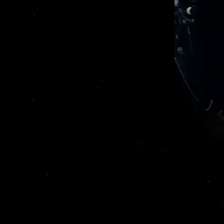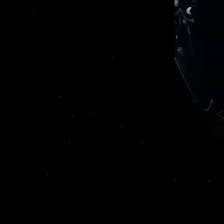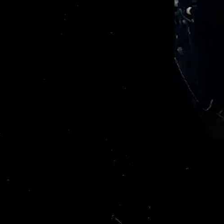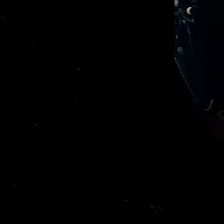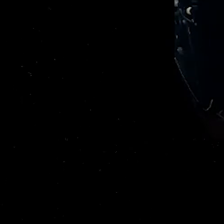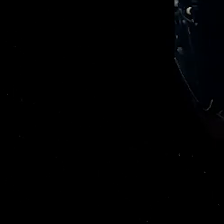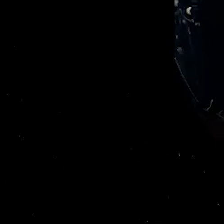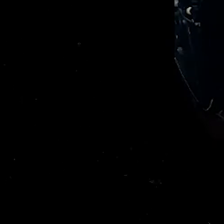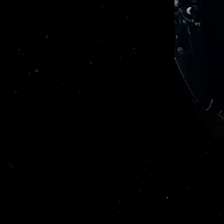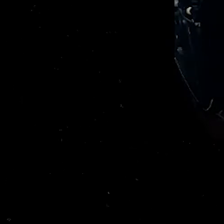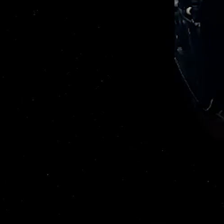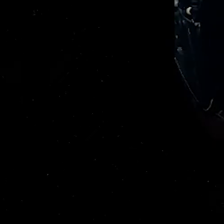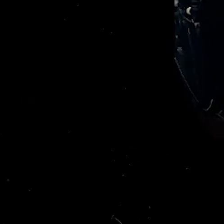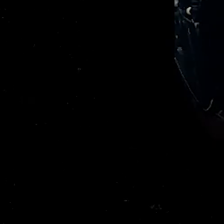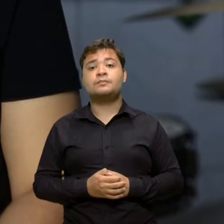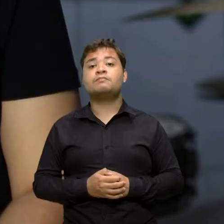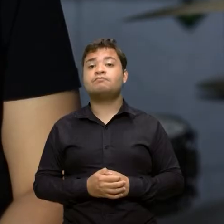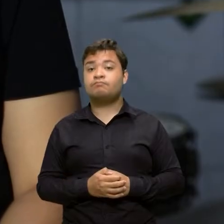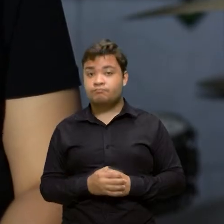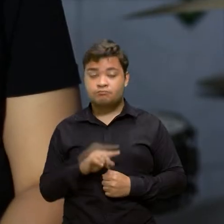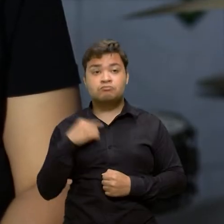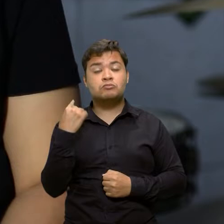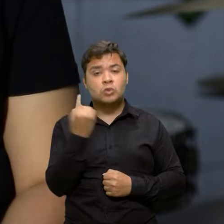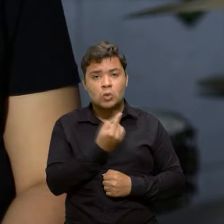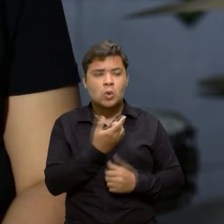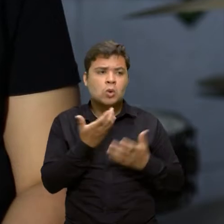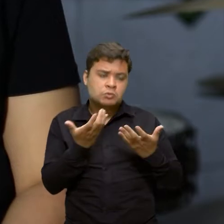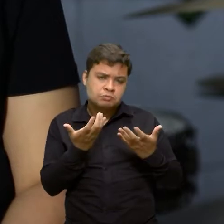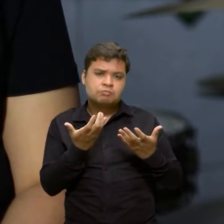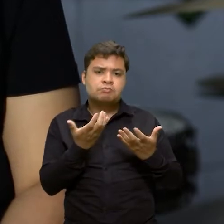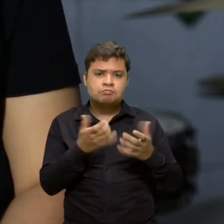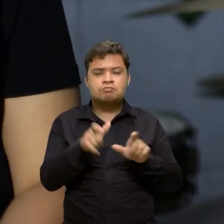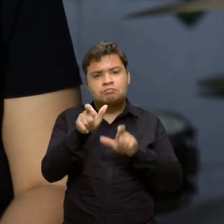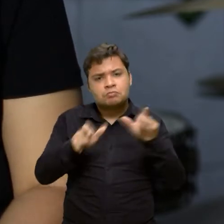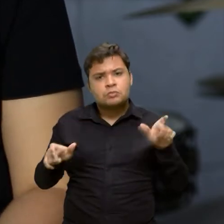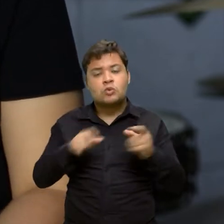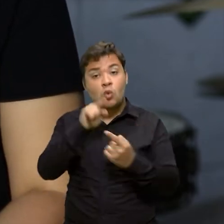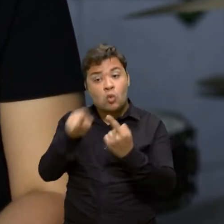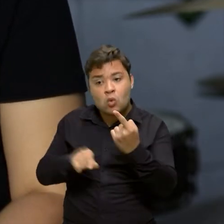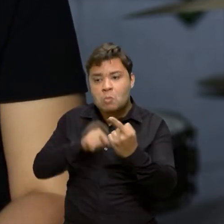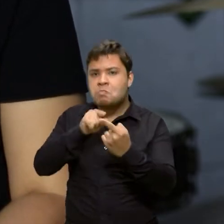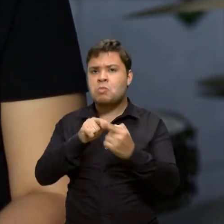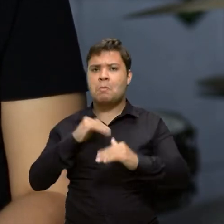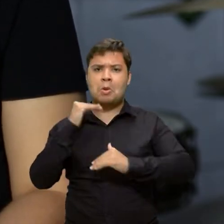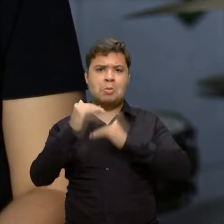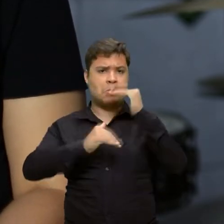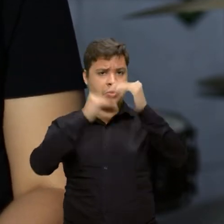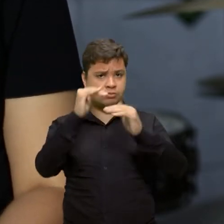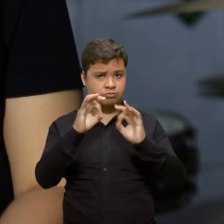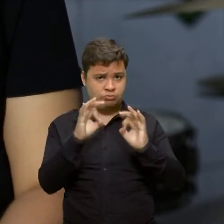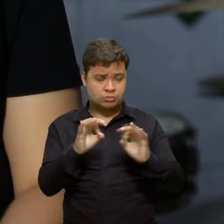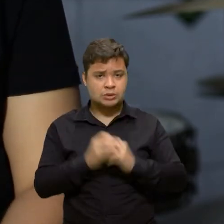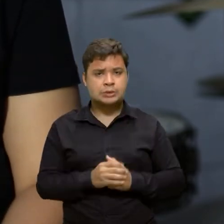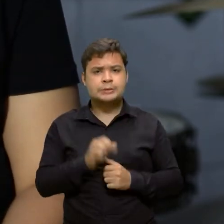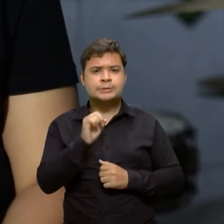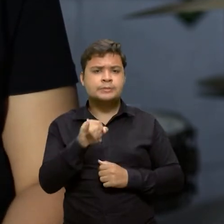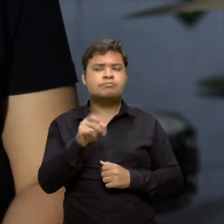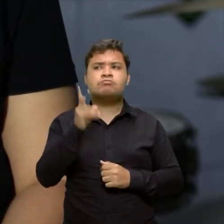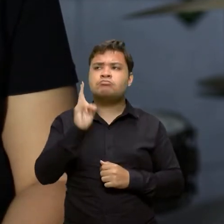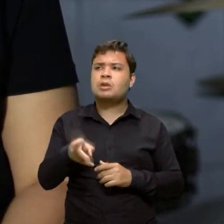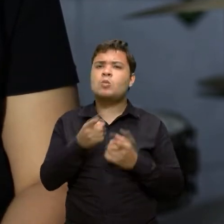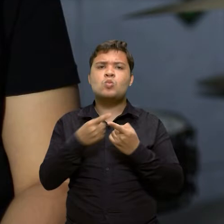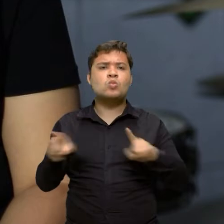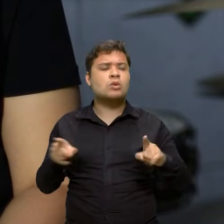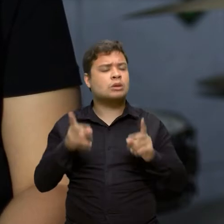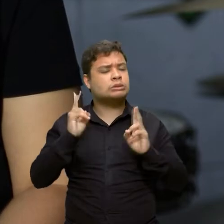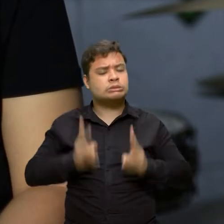A gente, como pessoa, a tendência é evoluir, né? Então, se você toca o mesmo som a vida toda, não se abre